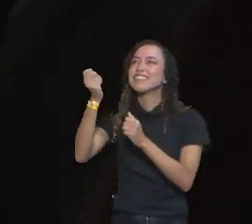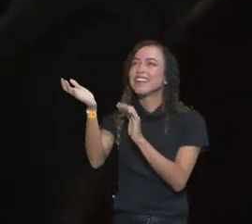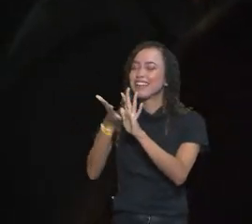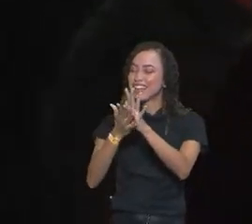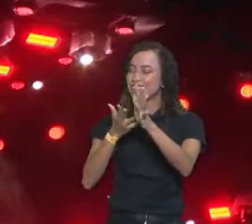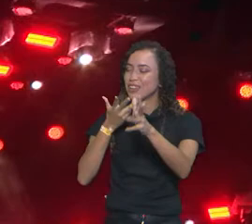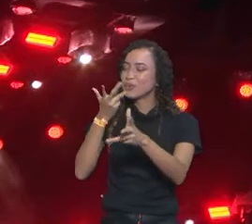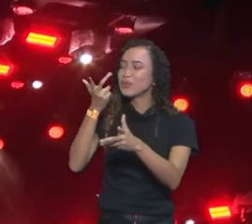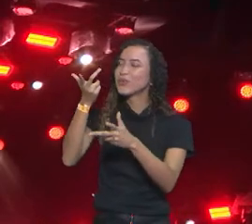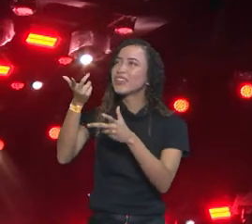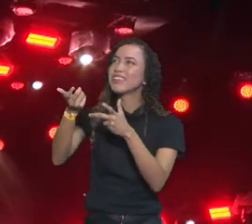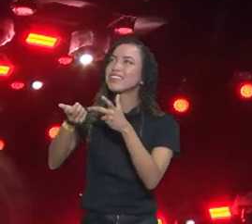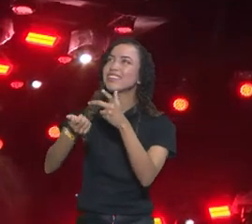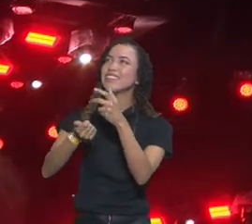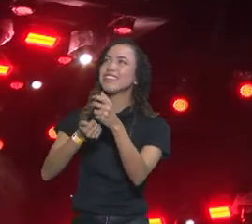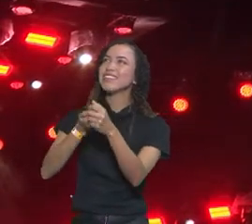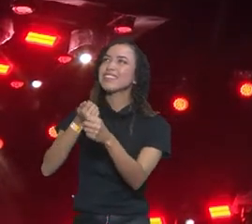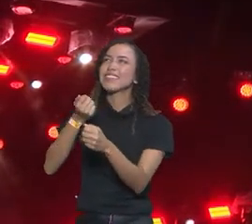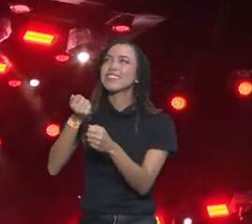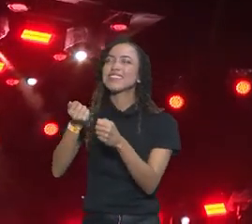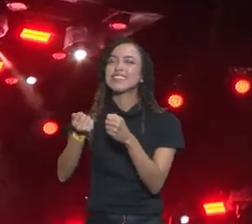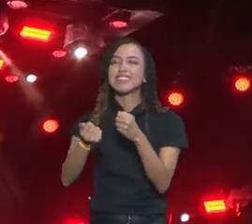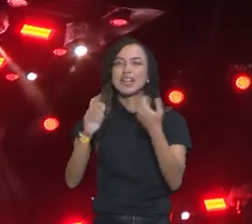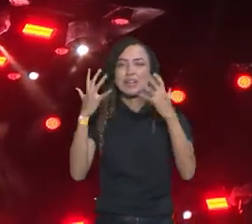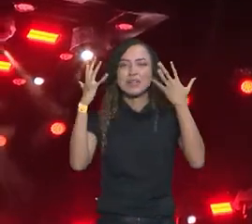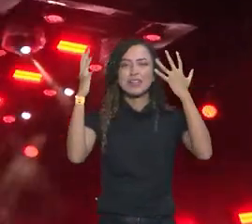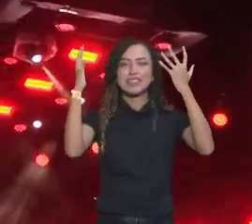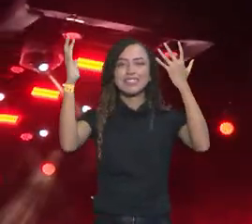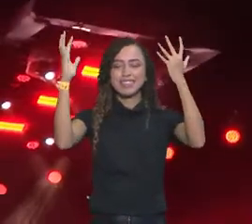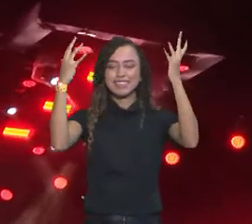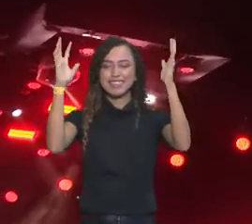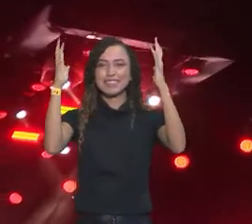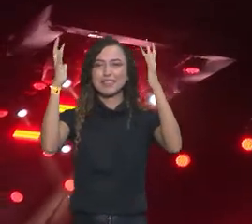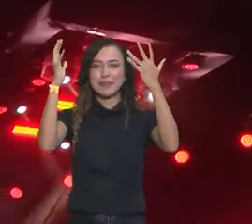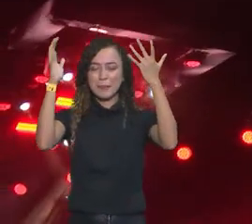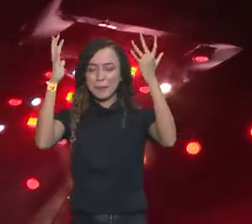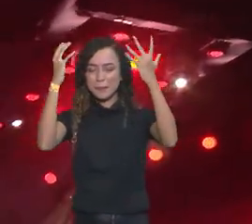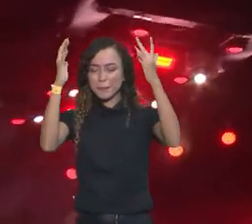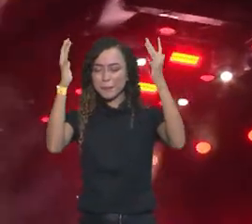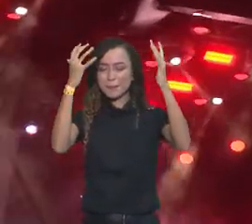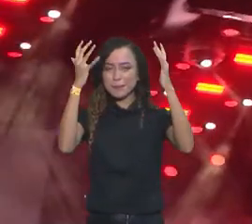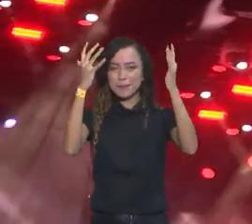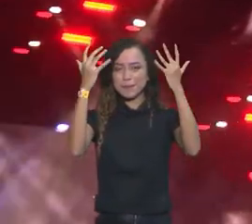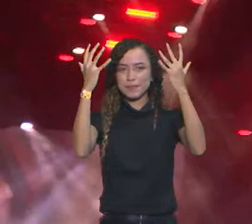aleluia Deus forte aplauso ao Senhor